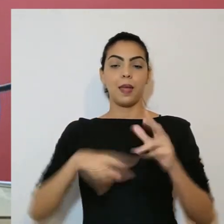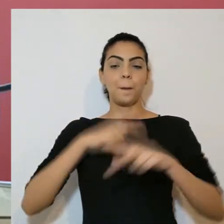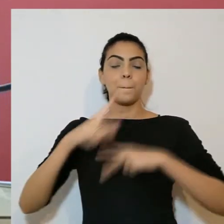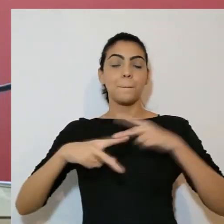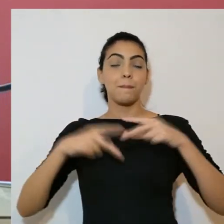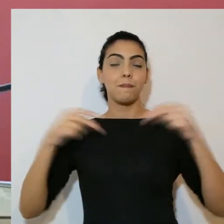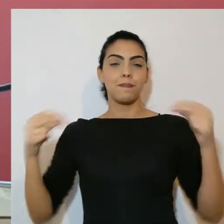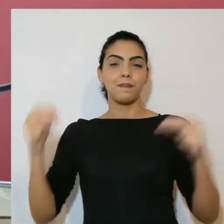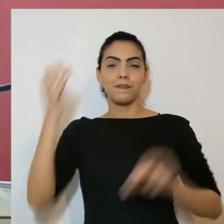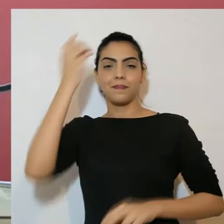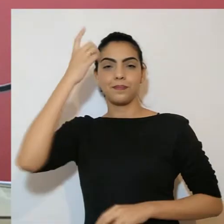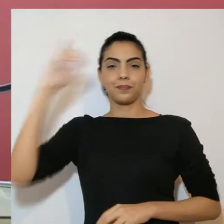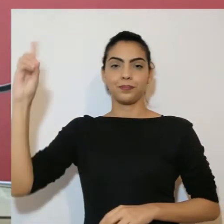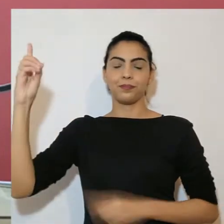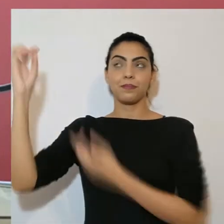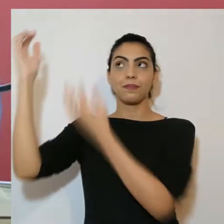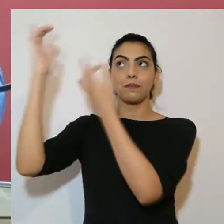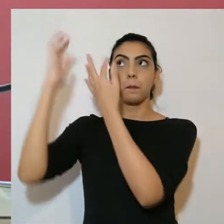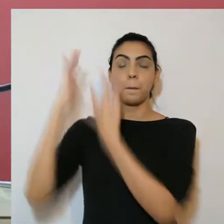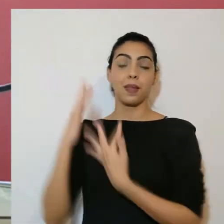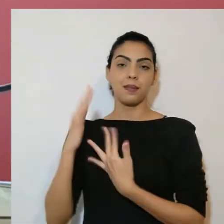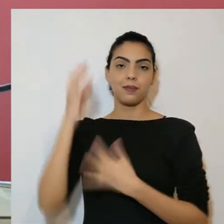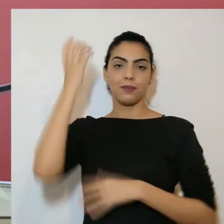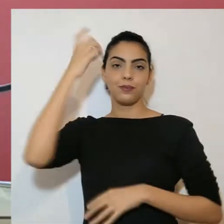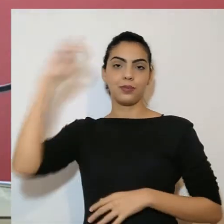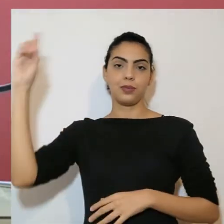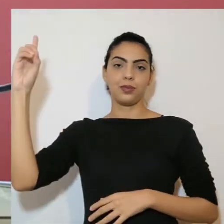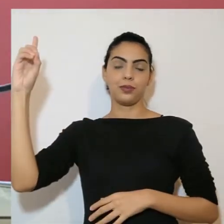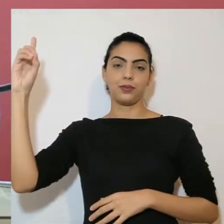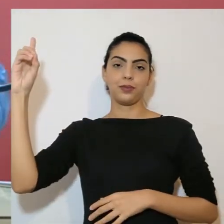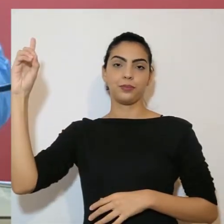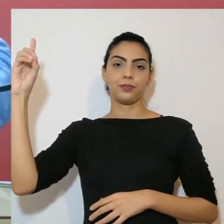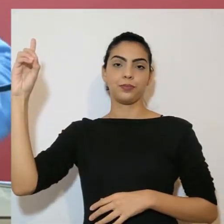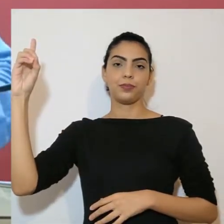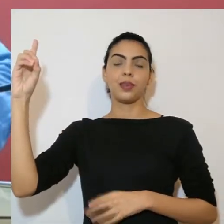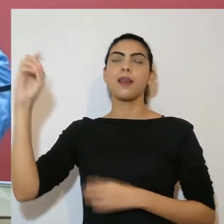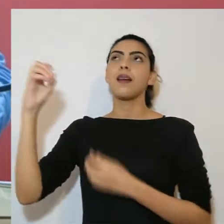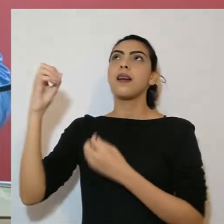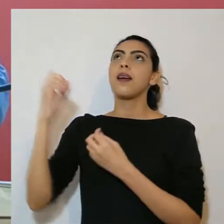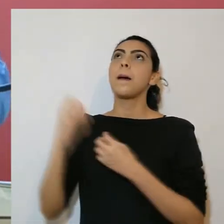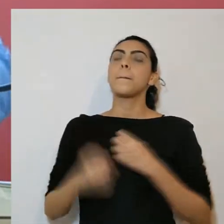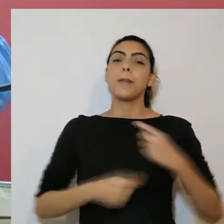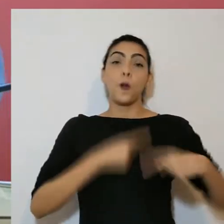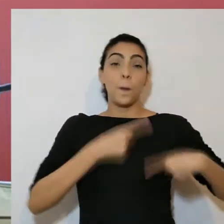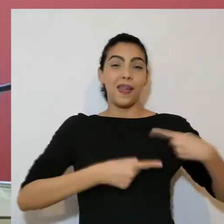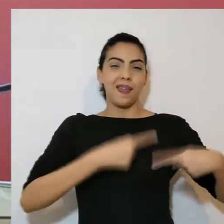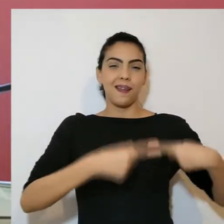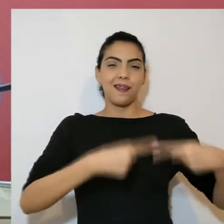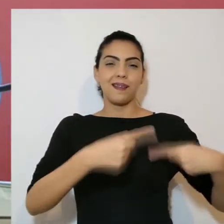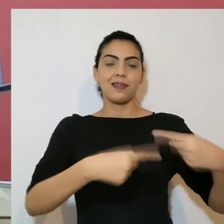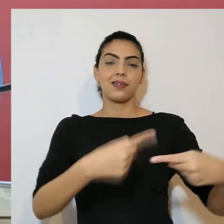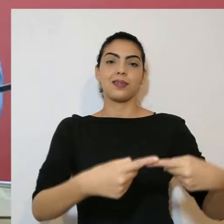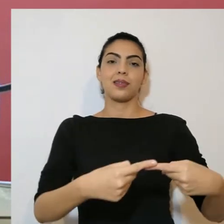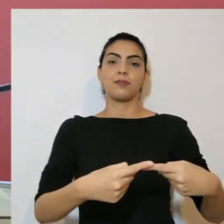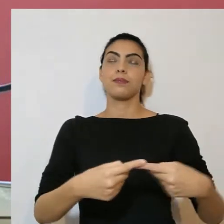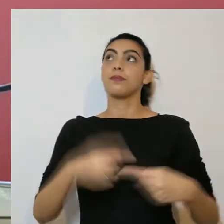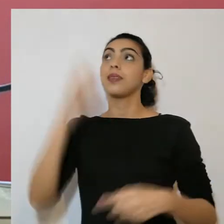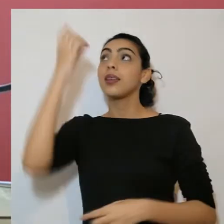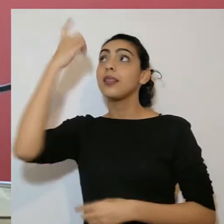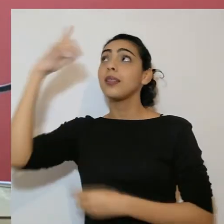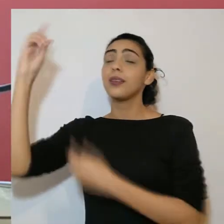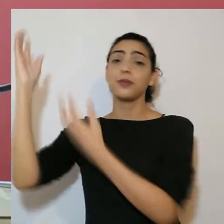é um presente de Deus, é uma bênção de Deus, é uma herança, é um favor que